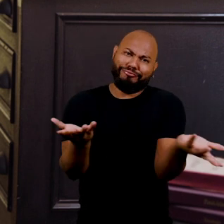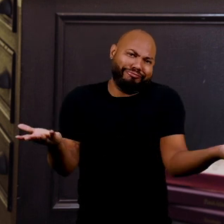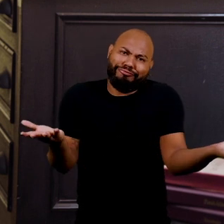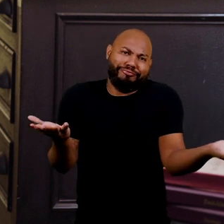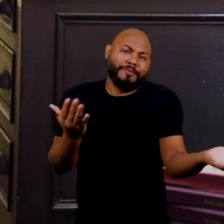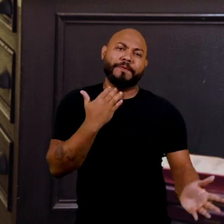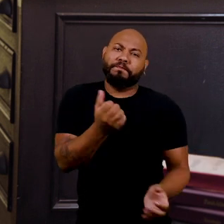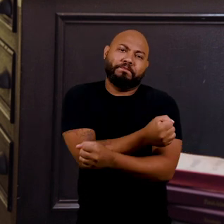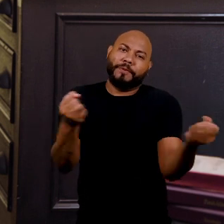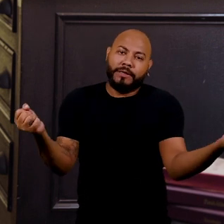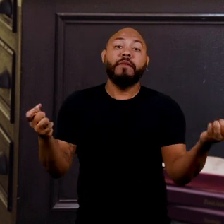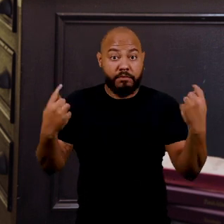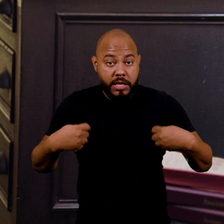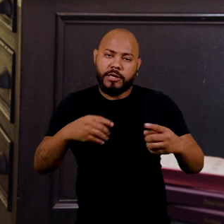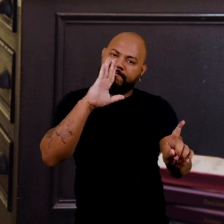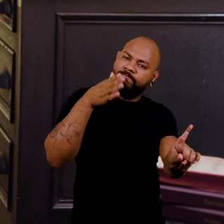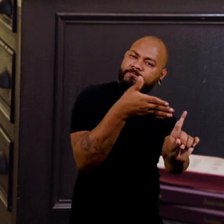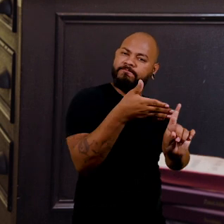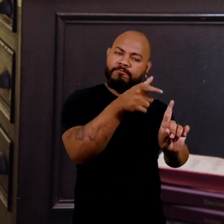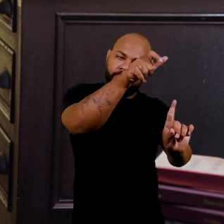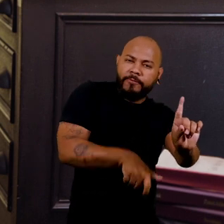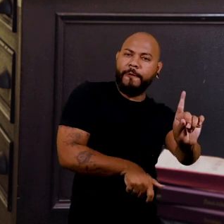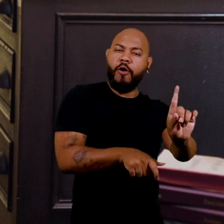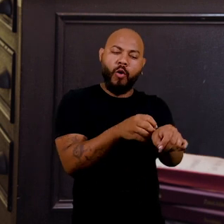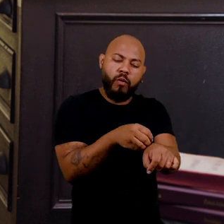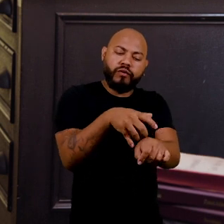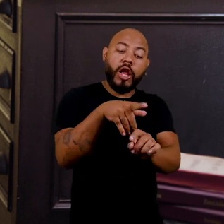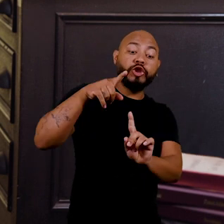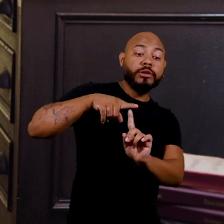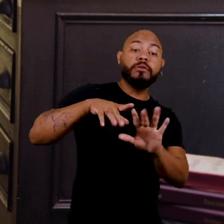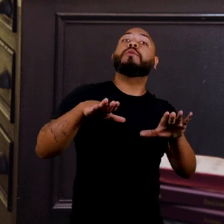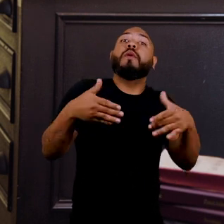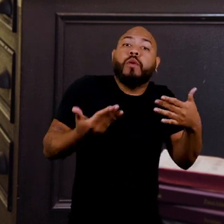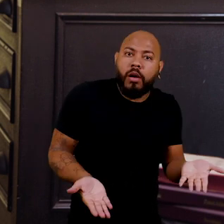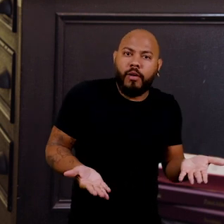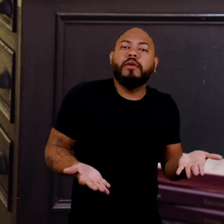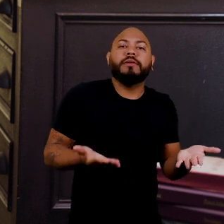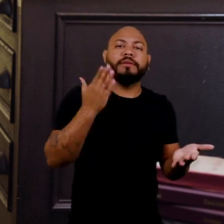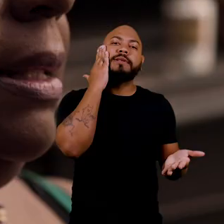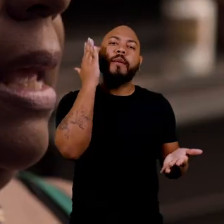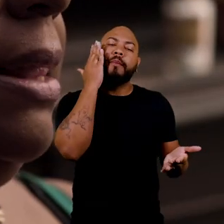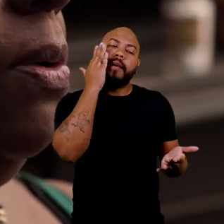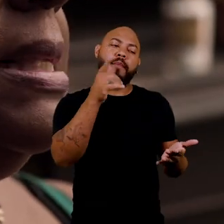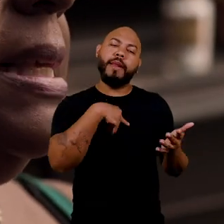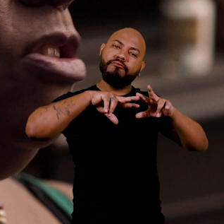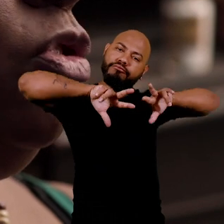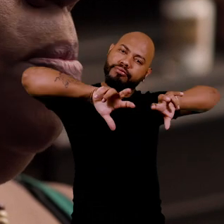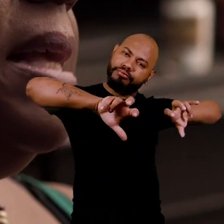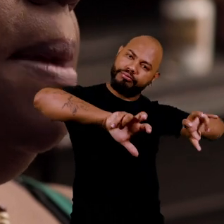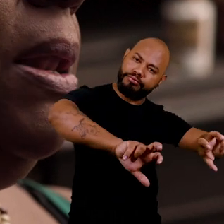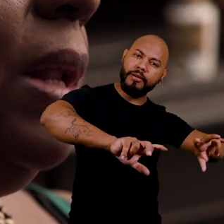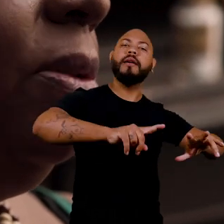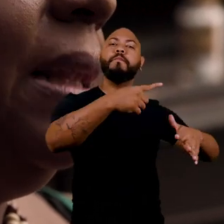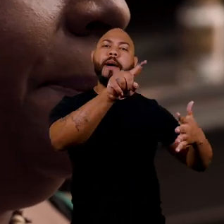Nós temos que trabalhar com a loja de medicina personalizada. Então, é para aquele tipo de tumor que o paciente tem, né? Então, assim, a